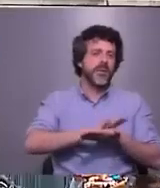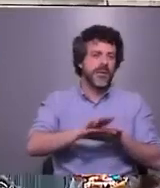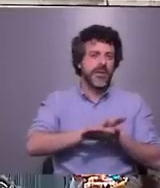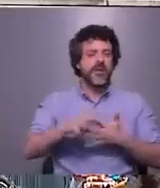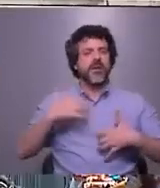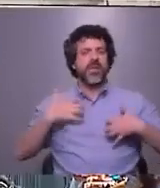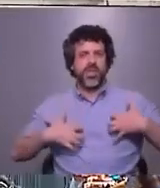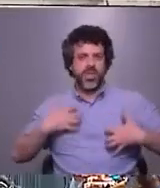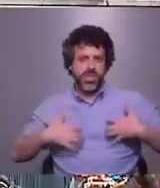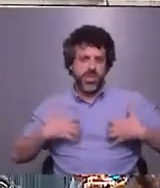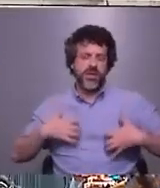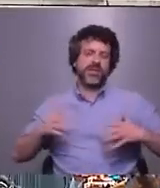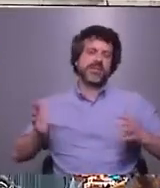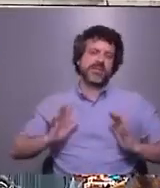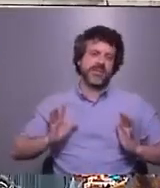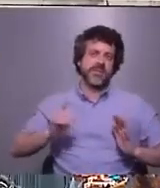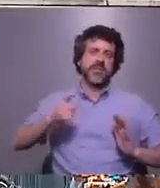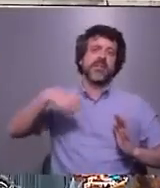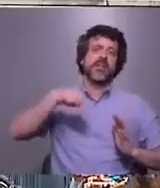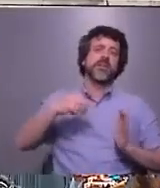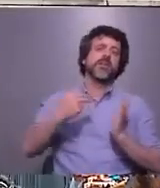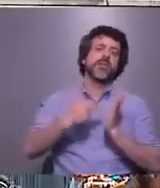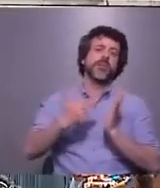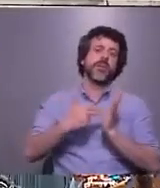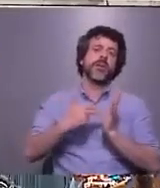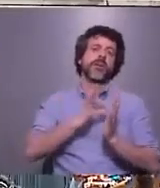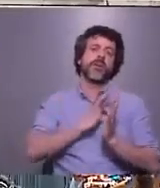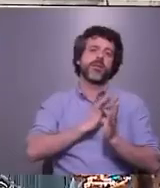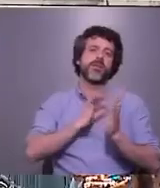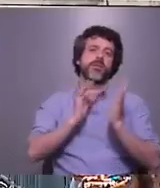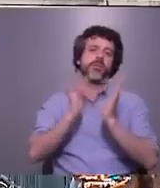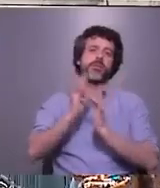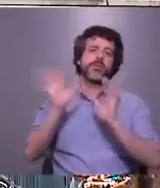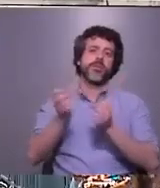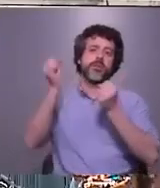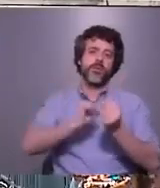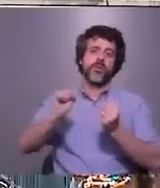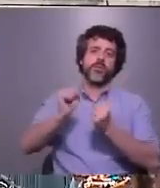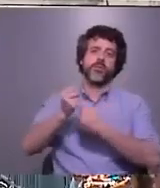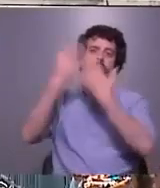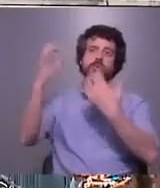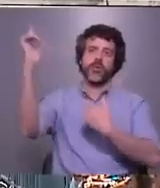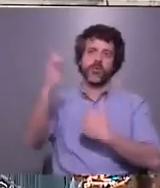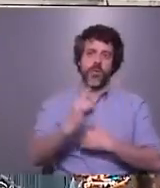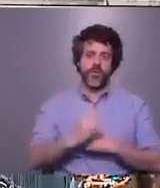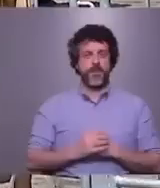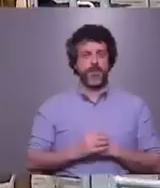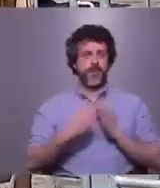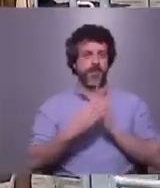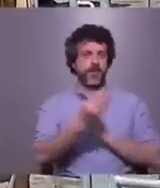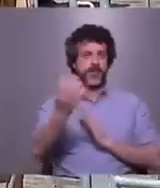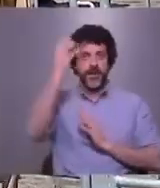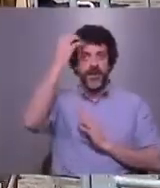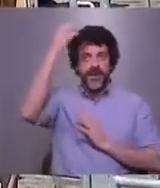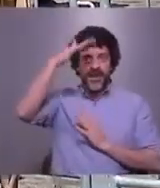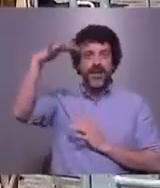toda perturbação, enquanto esperamos a vinda gloriosa de Jesus Cristo, nosso Salvador.